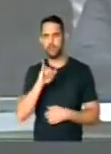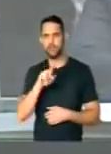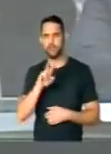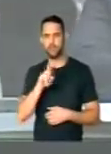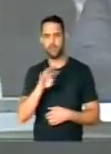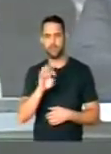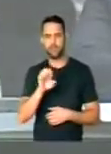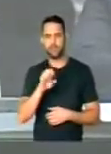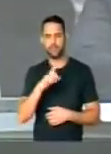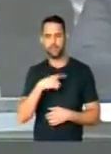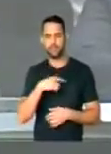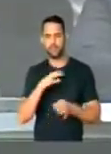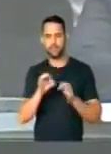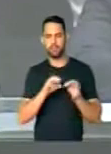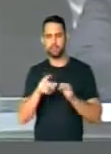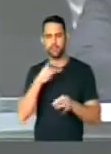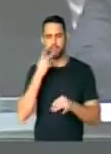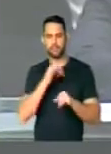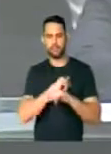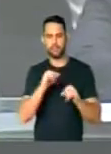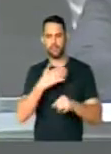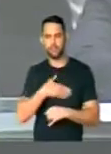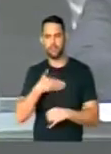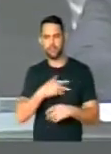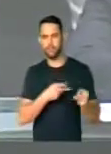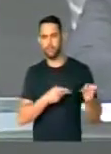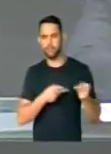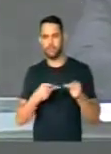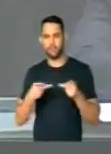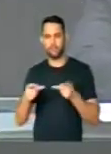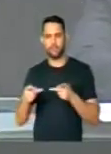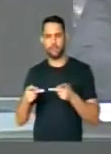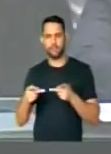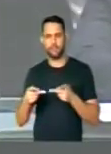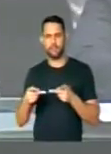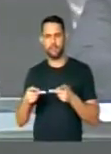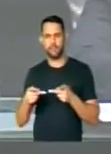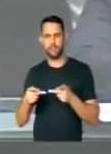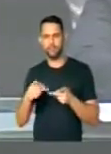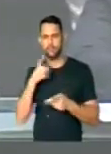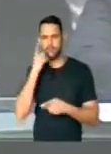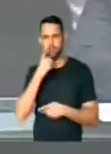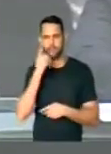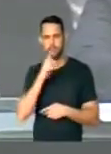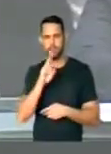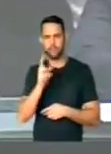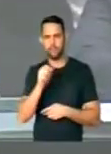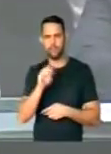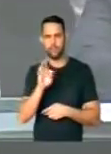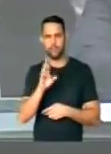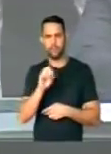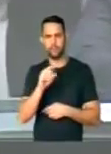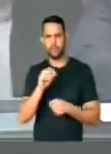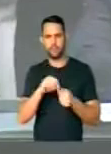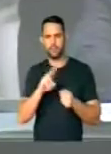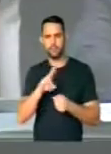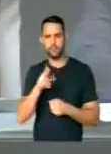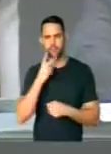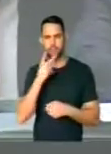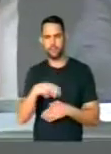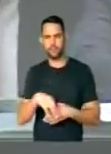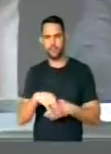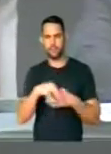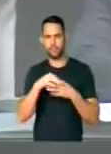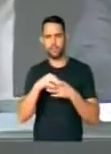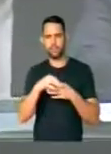sp para pronunciamentos gostaria de convidar o deputado everton rocha para fazer uso da palavra pela